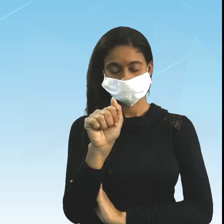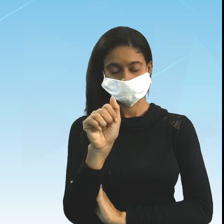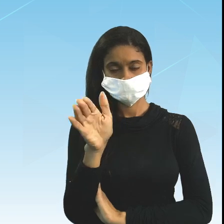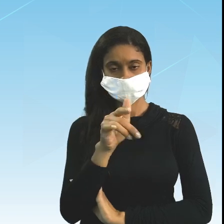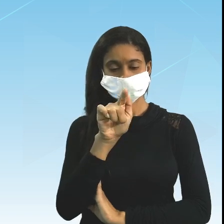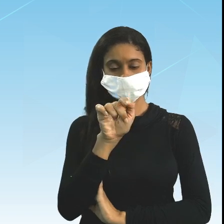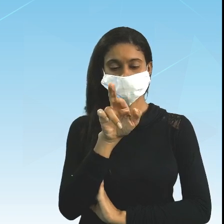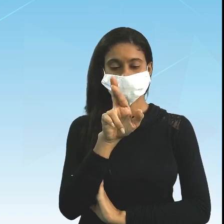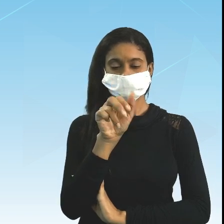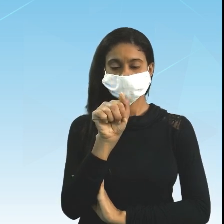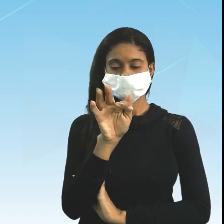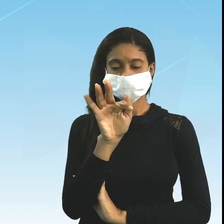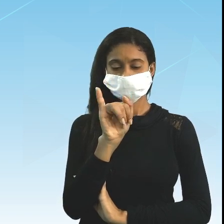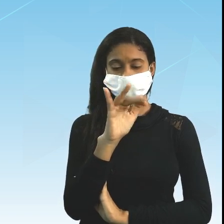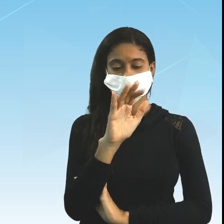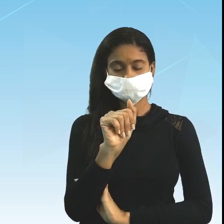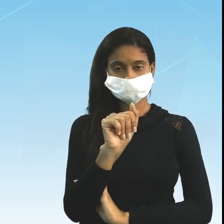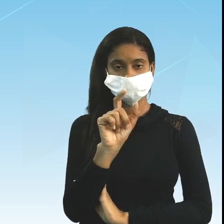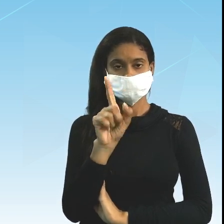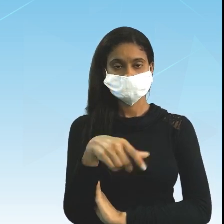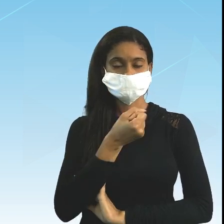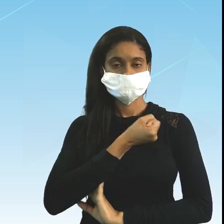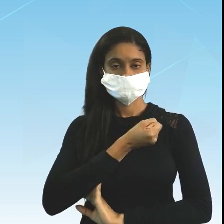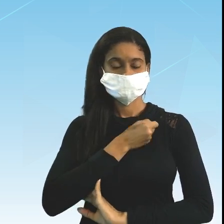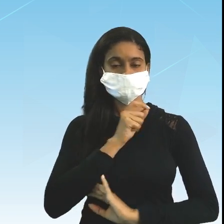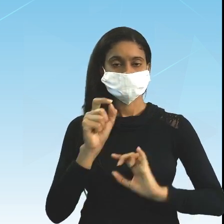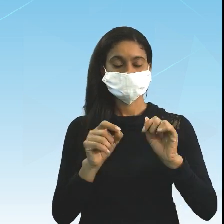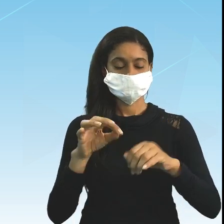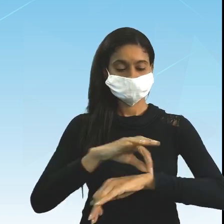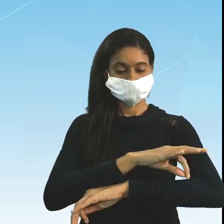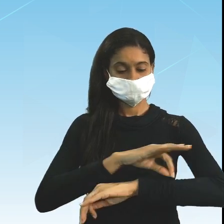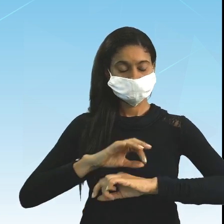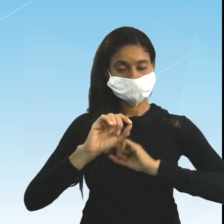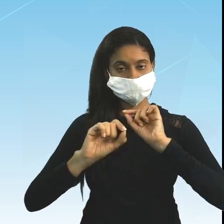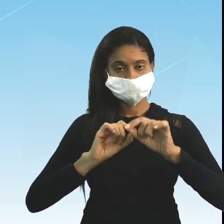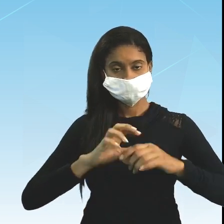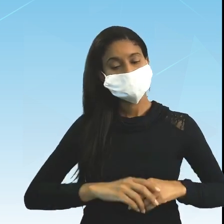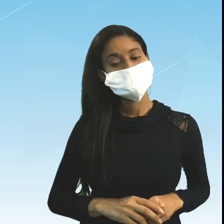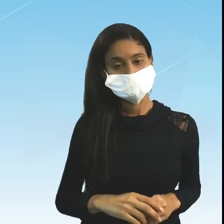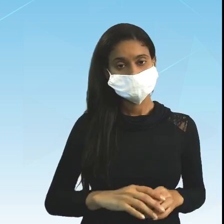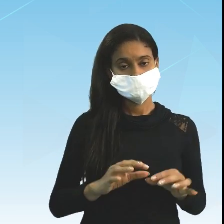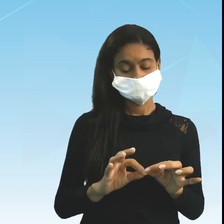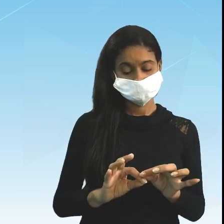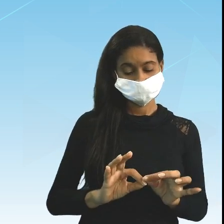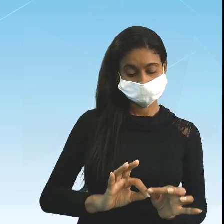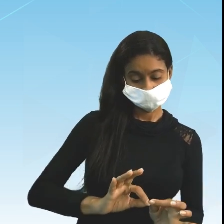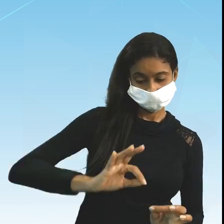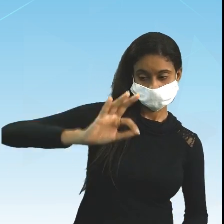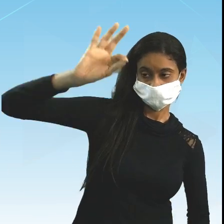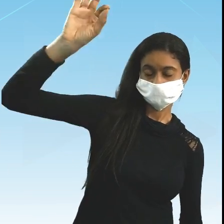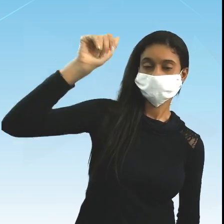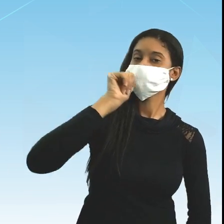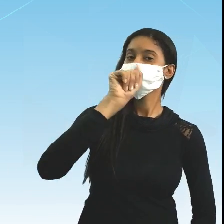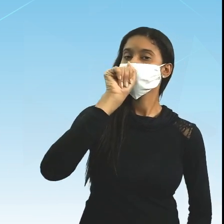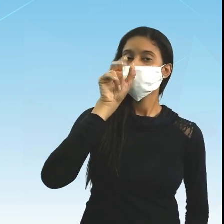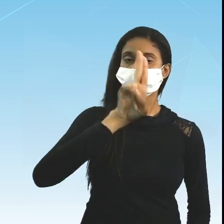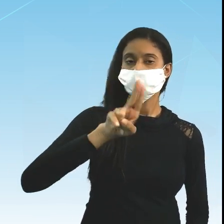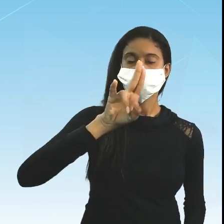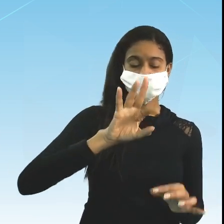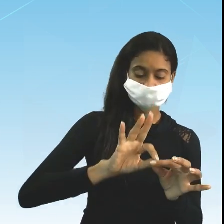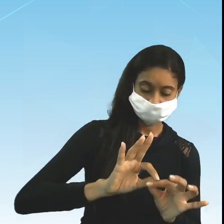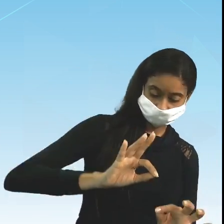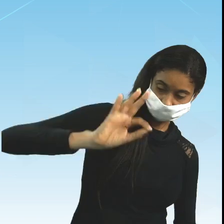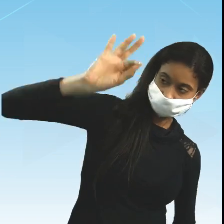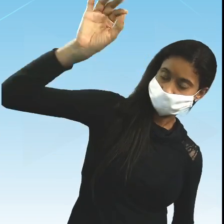gente está chamando a numérica, porque é por númerozinho. A régua de vocês, ou a fita métrica que a mamãe de vocês vai medindo